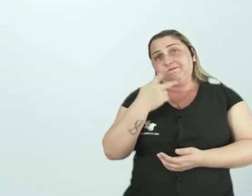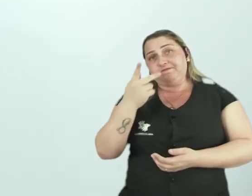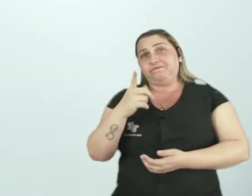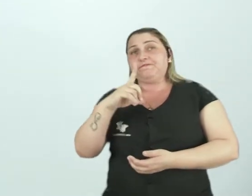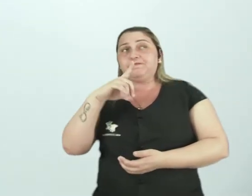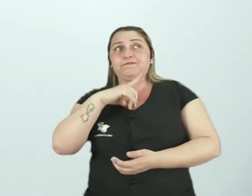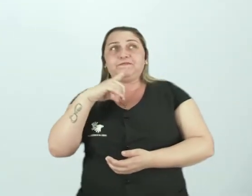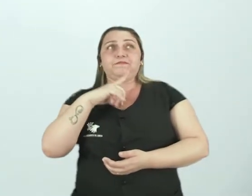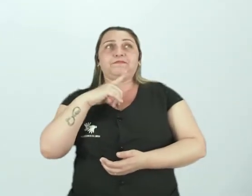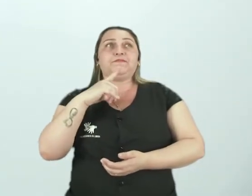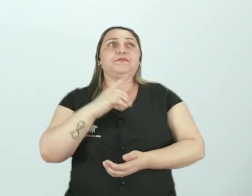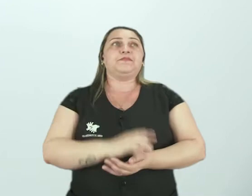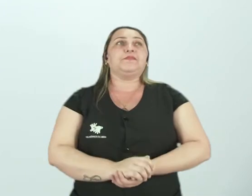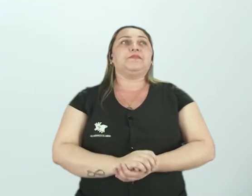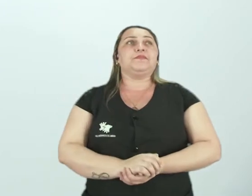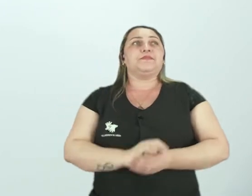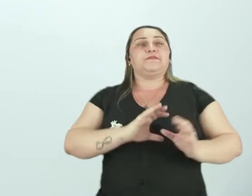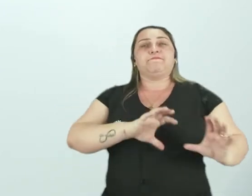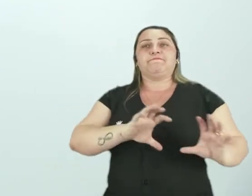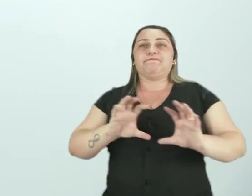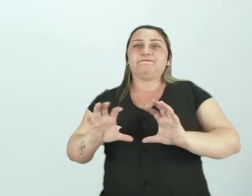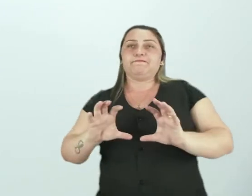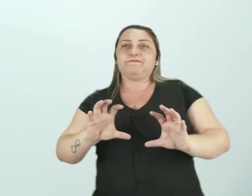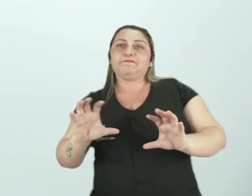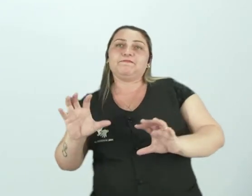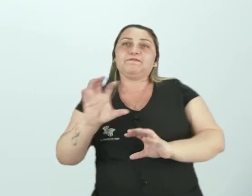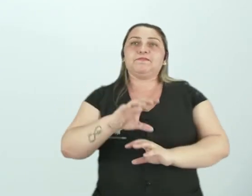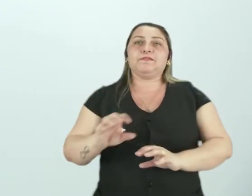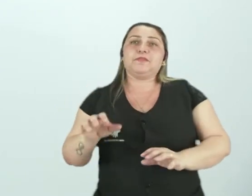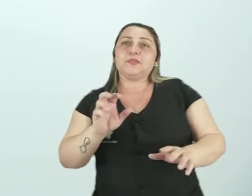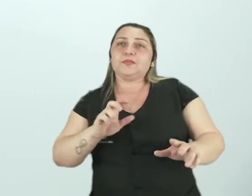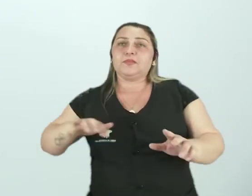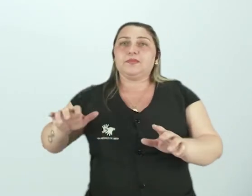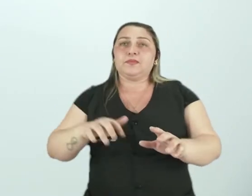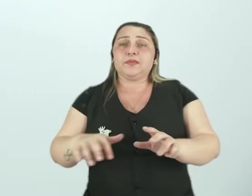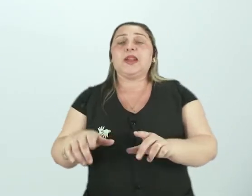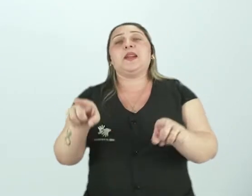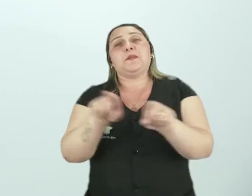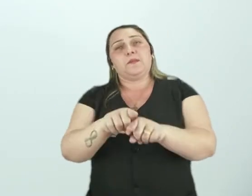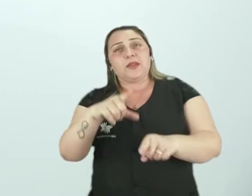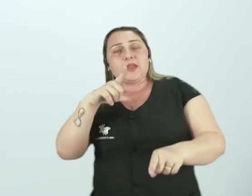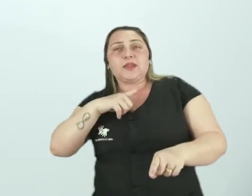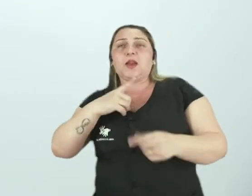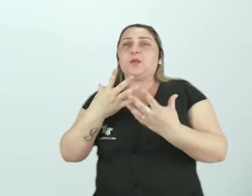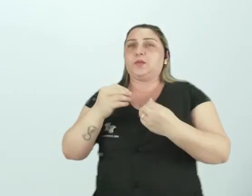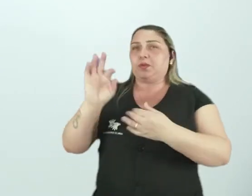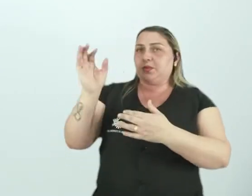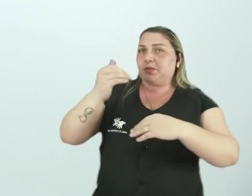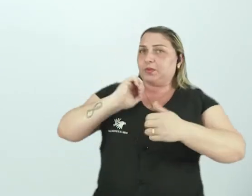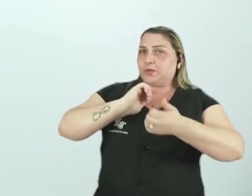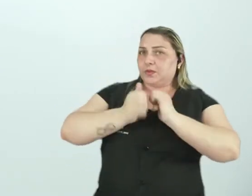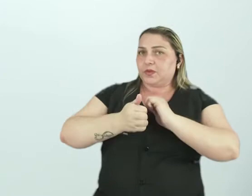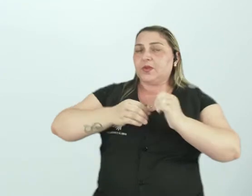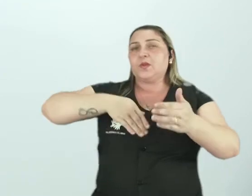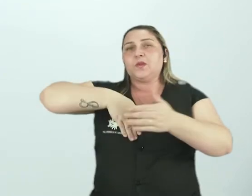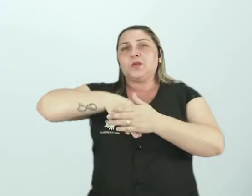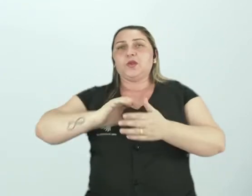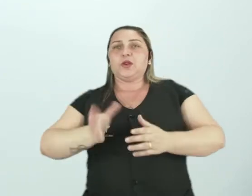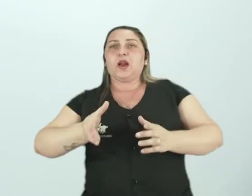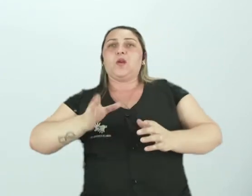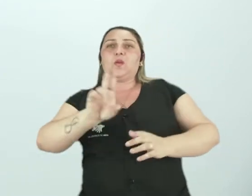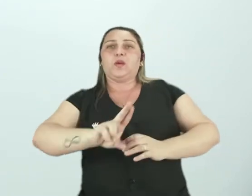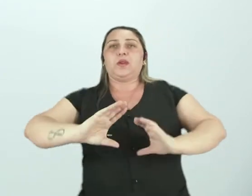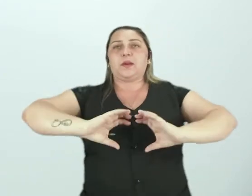gente tem que lançar ou conduzir, é porque existem vários tipos de esportes, né? O futebol a gente utiliza a bola,